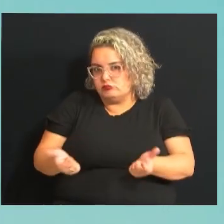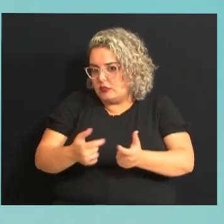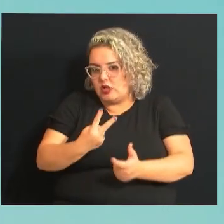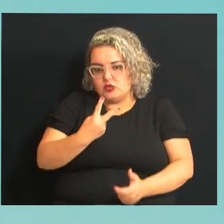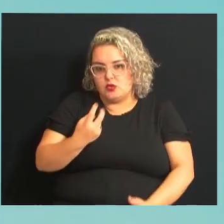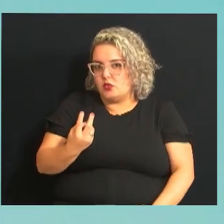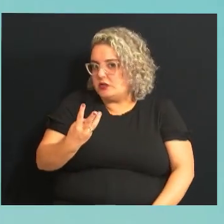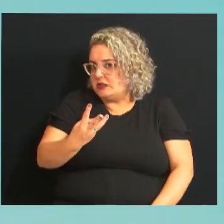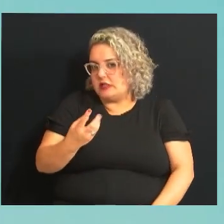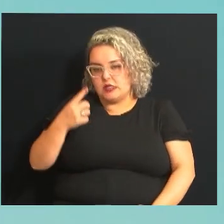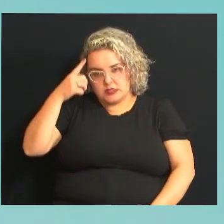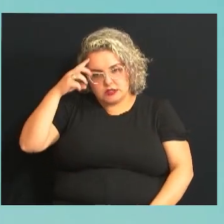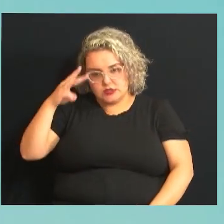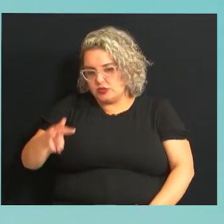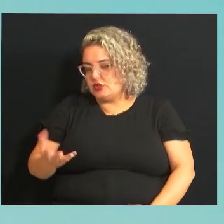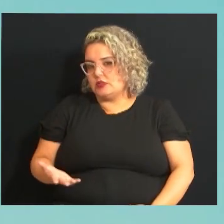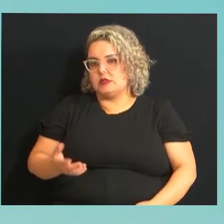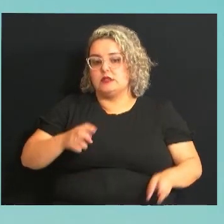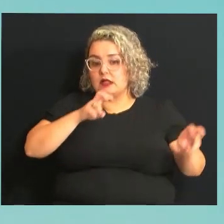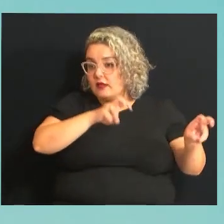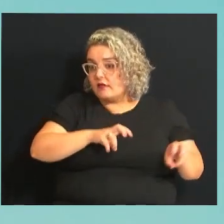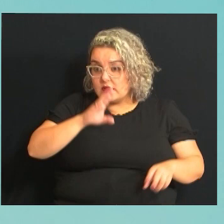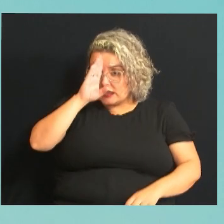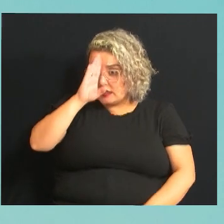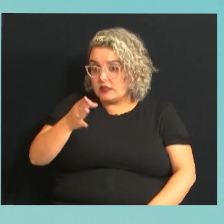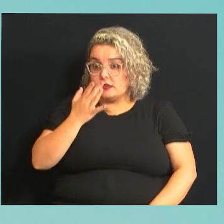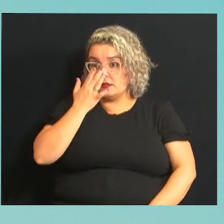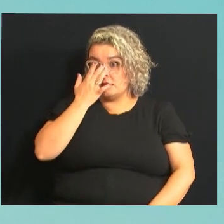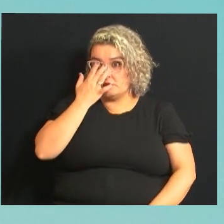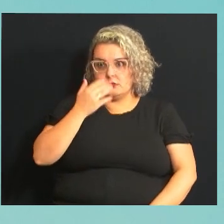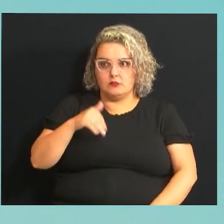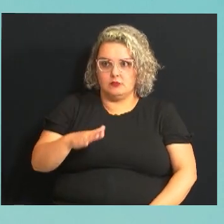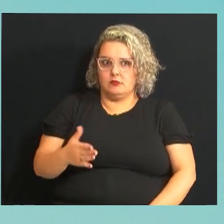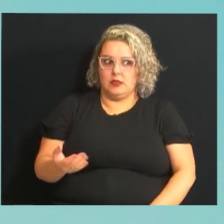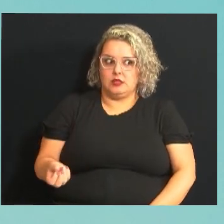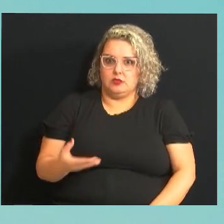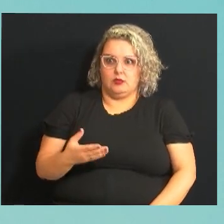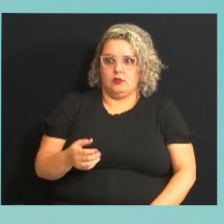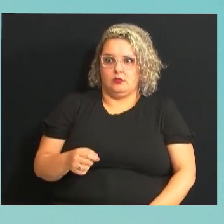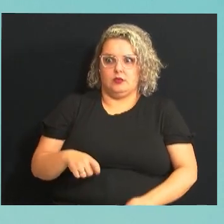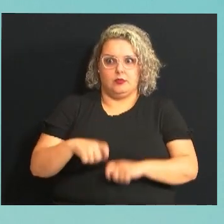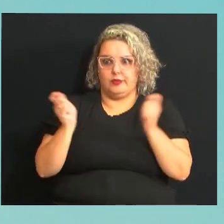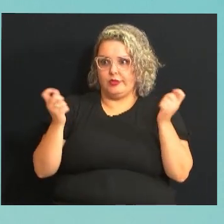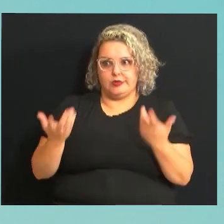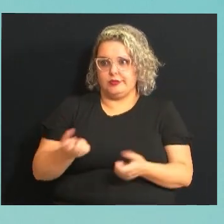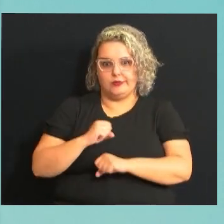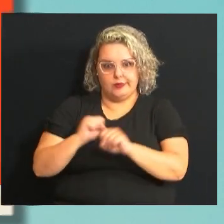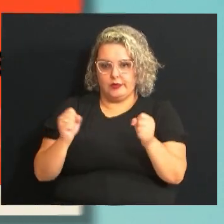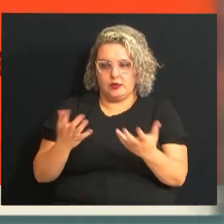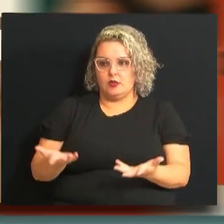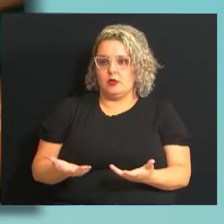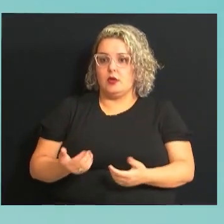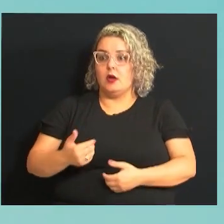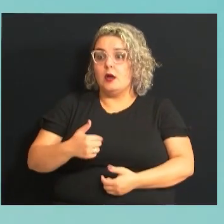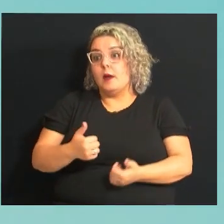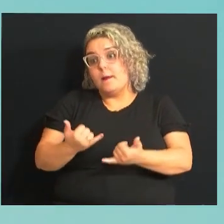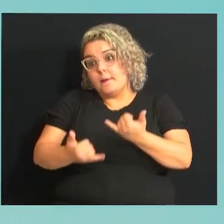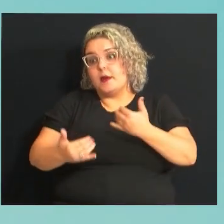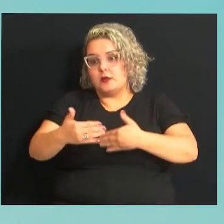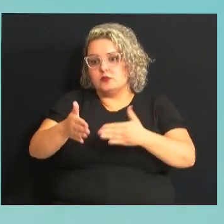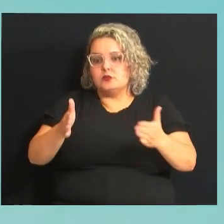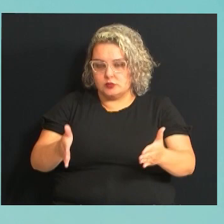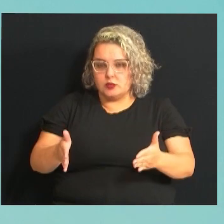quinzenalmente, os itens perfeitos para você, colhidos a menos de 2, 3 dias direto da fazenda, mais fresco